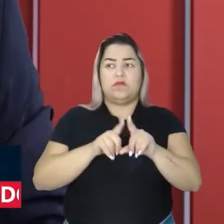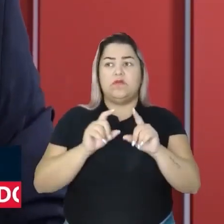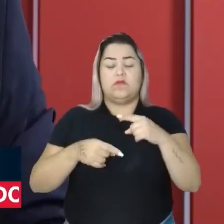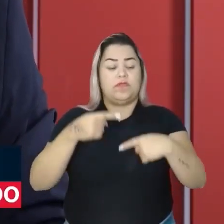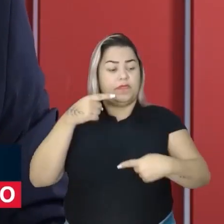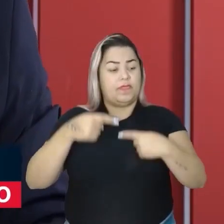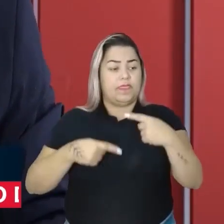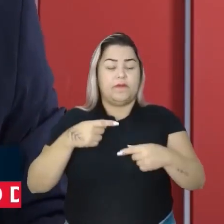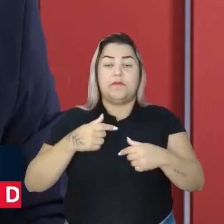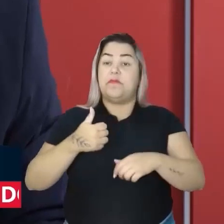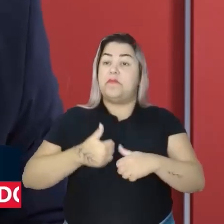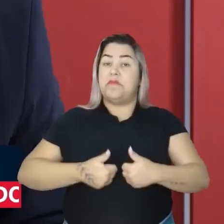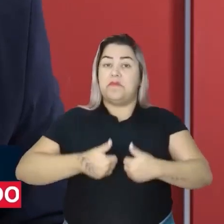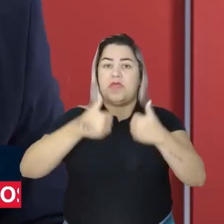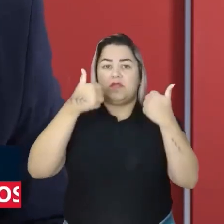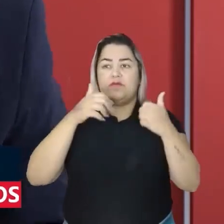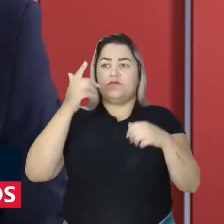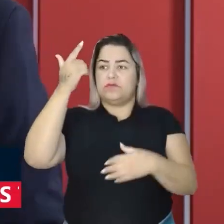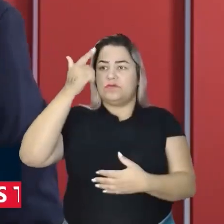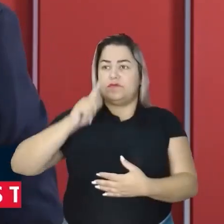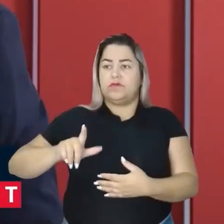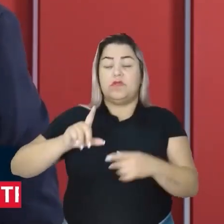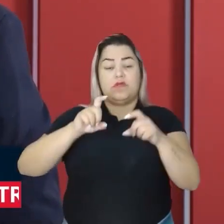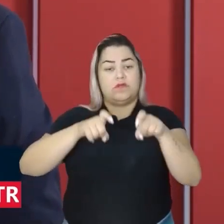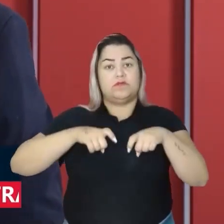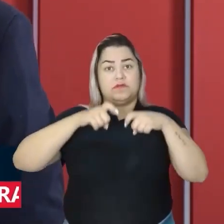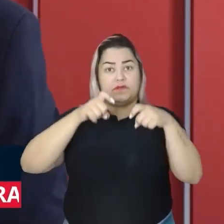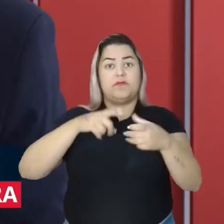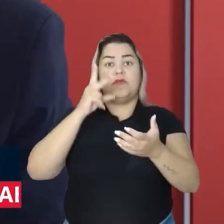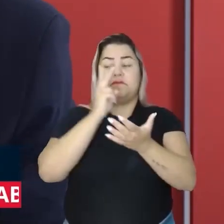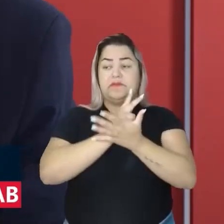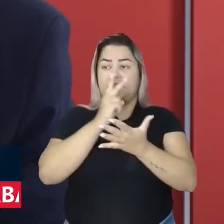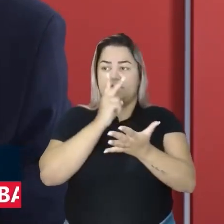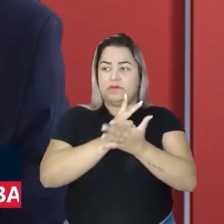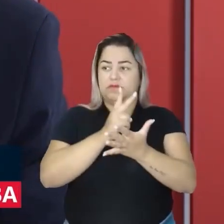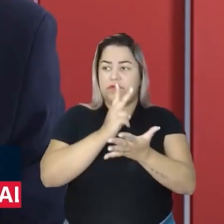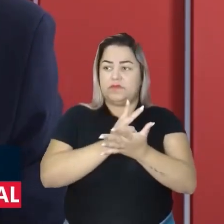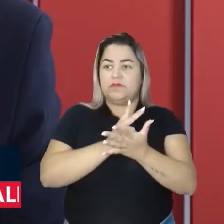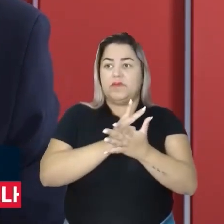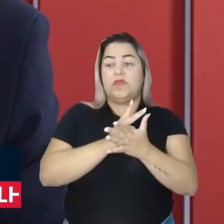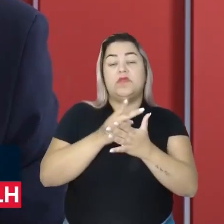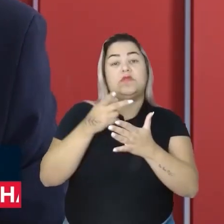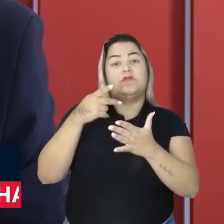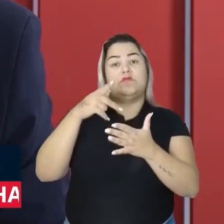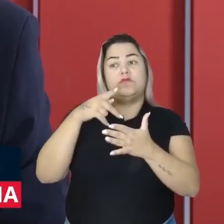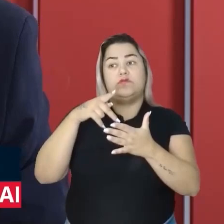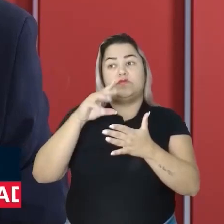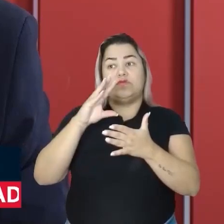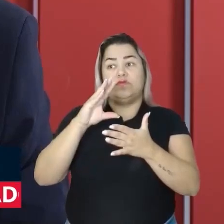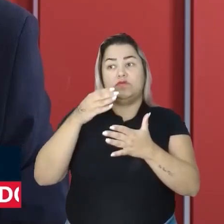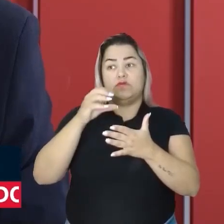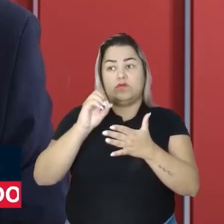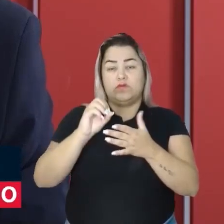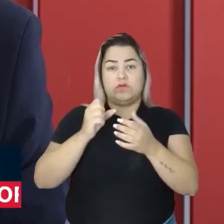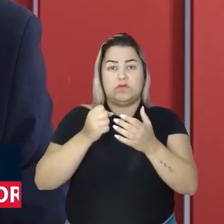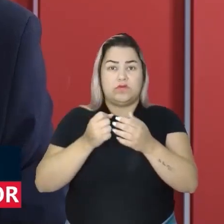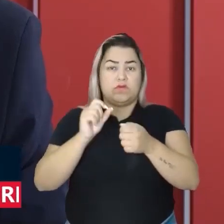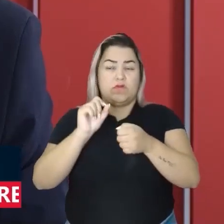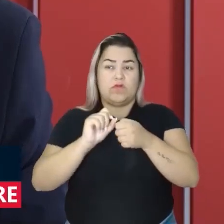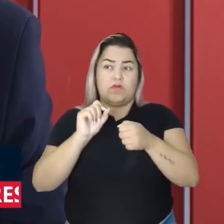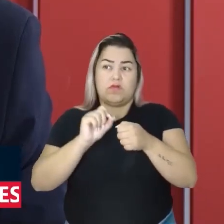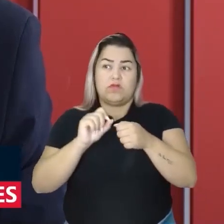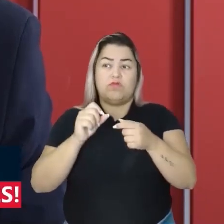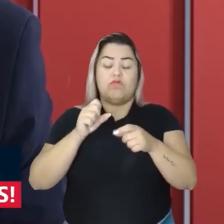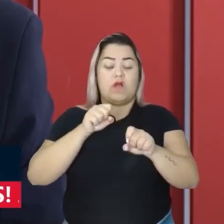político melhor de novo. Mas na agricultura vale a mesma frase. É do poço, digamos assim, da produção da comida do